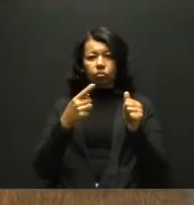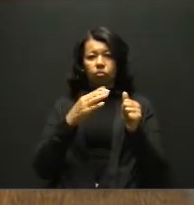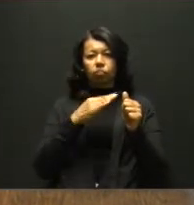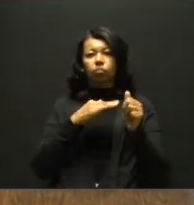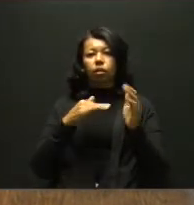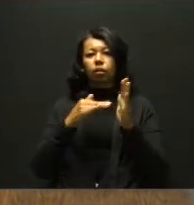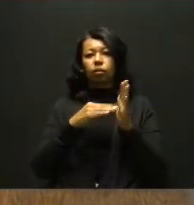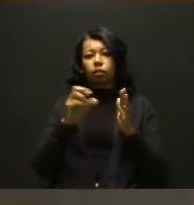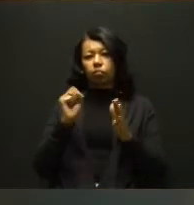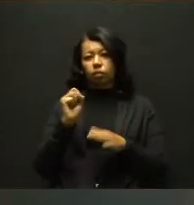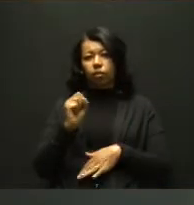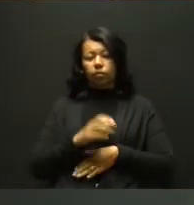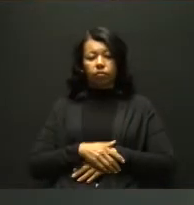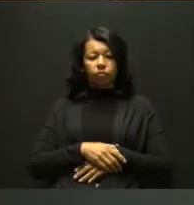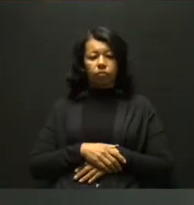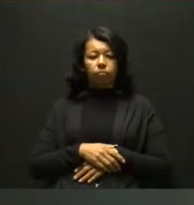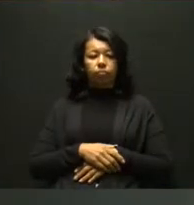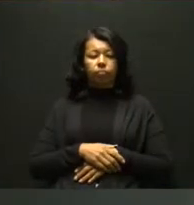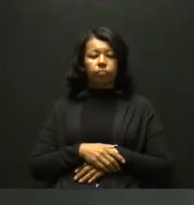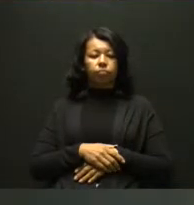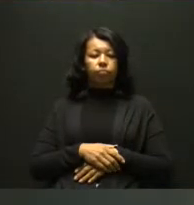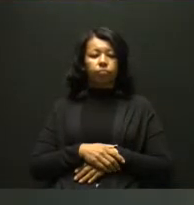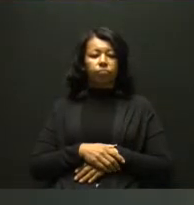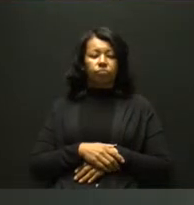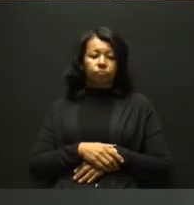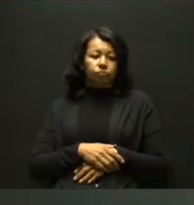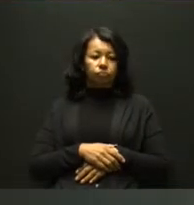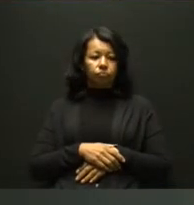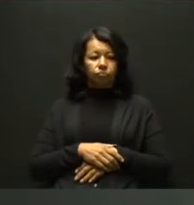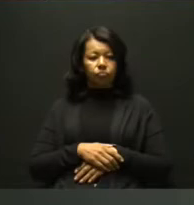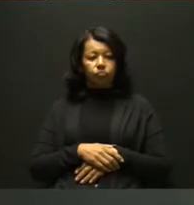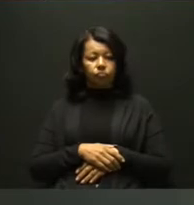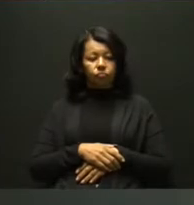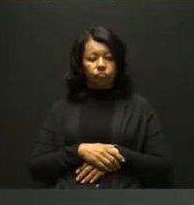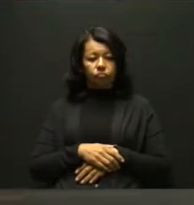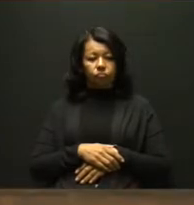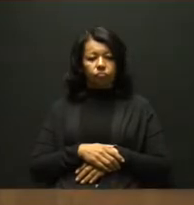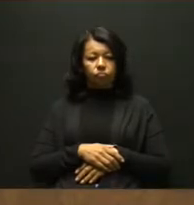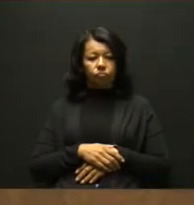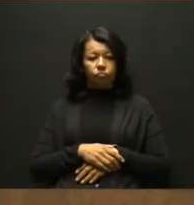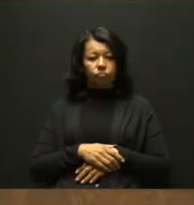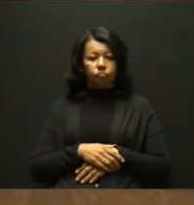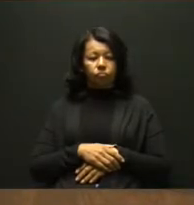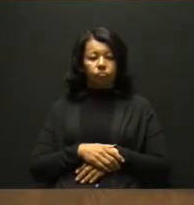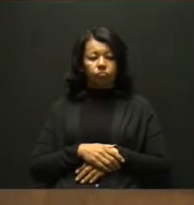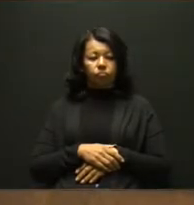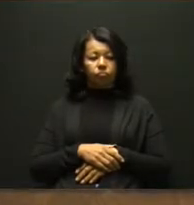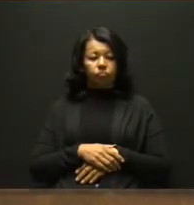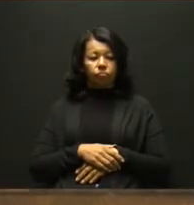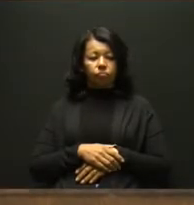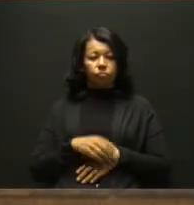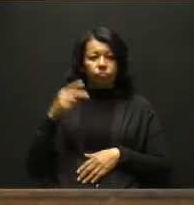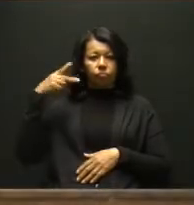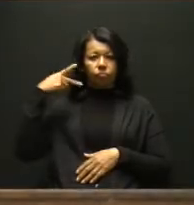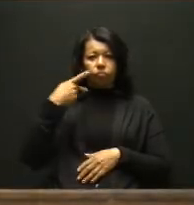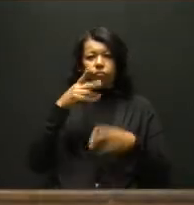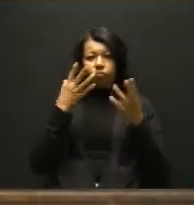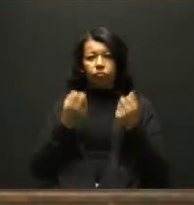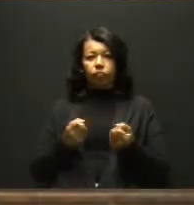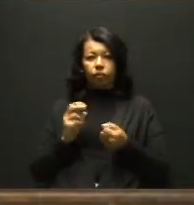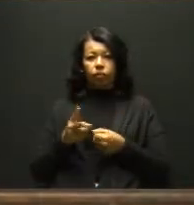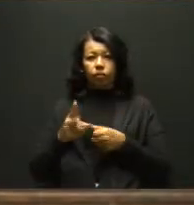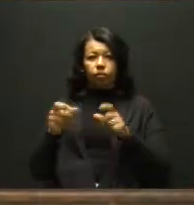8º pimenta o plenário que a questão de ordem do vereador ricardo os vereadores pela aprovação